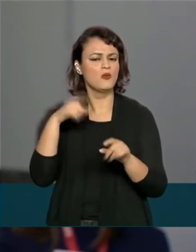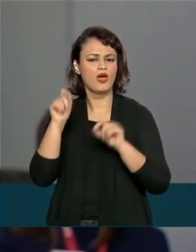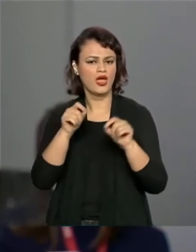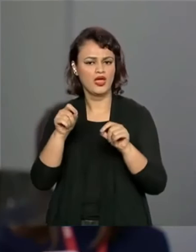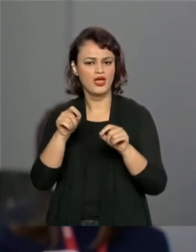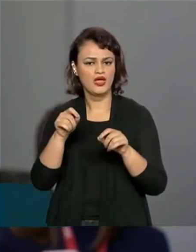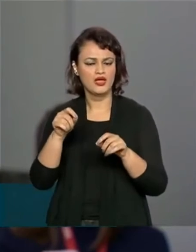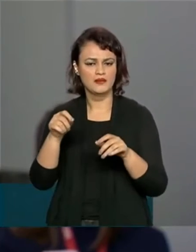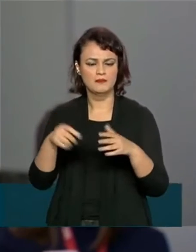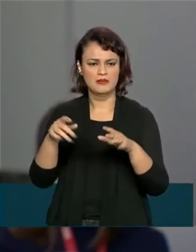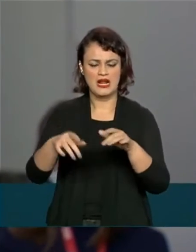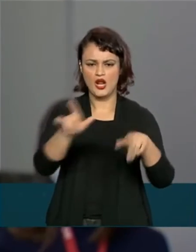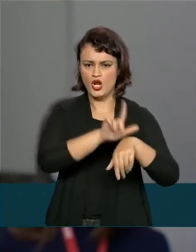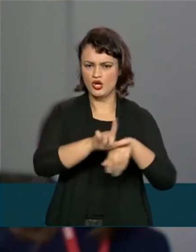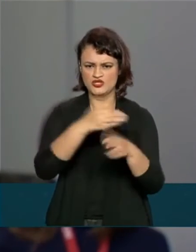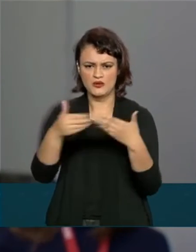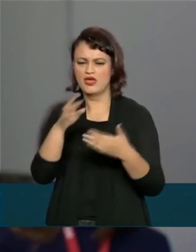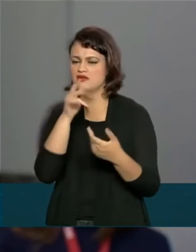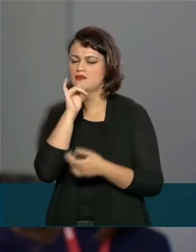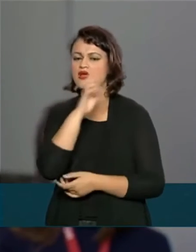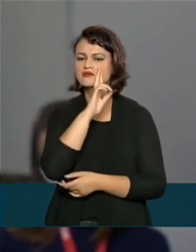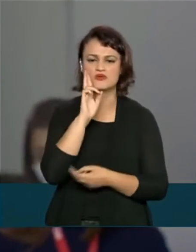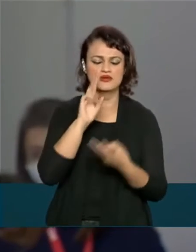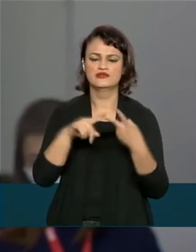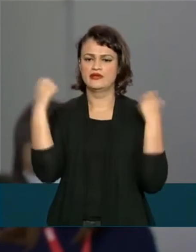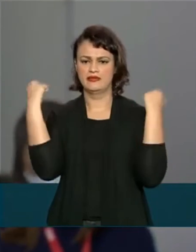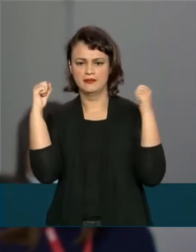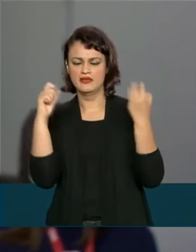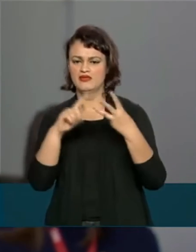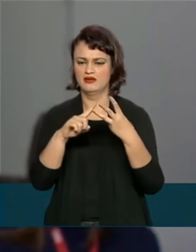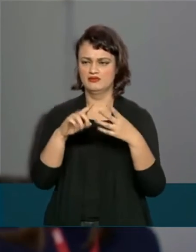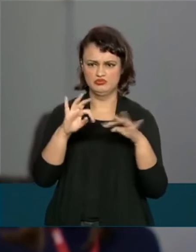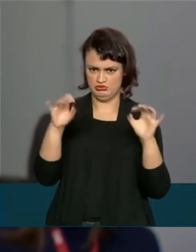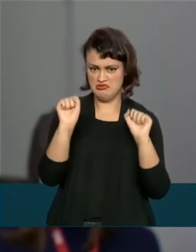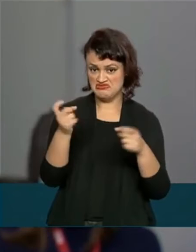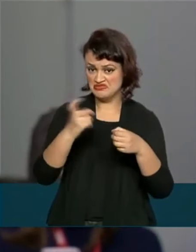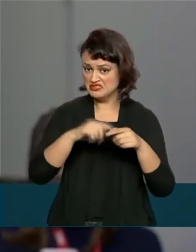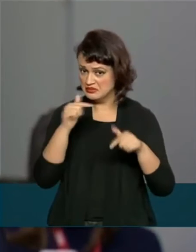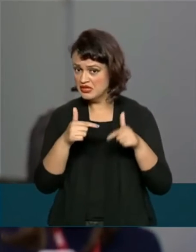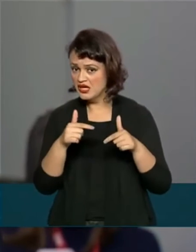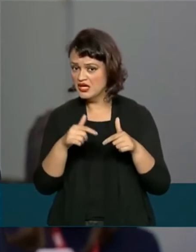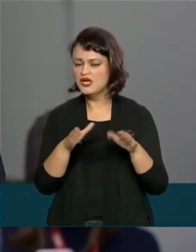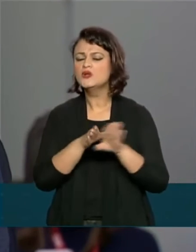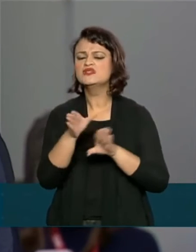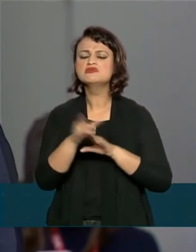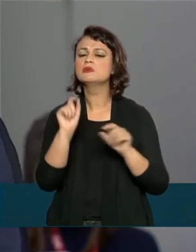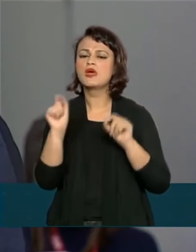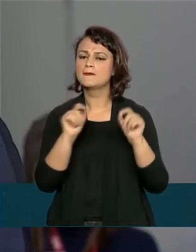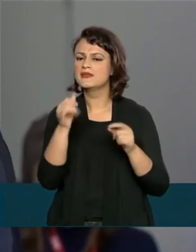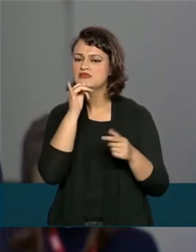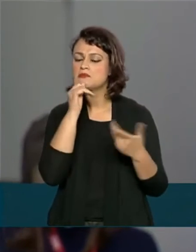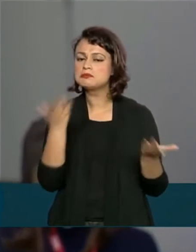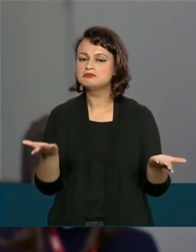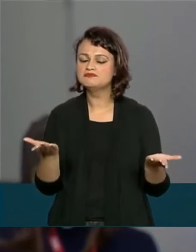qualquer tipo de estabelecimento, inclusive restaurantes, academias, por exemplo. Quais são essas orientações? Se eu pudesse citar alguns